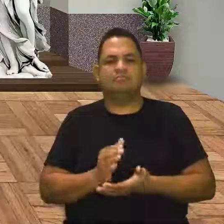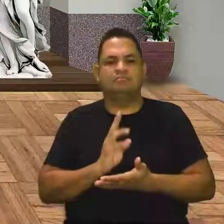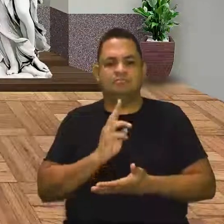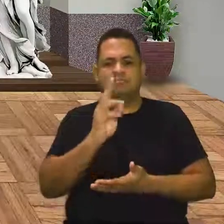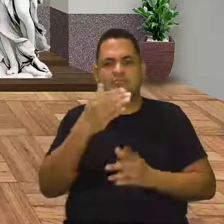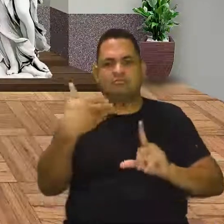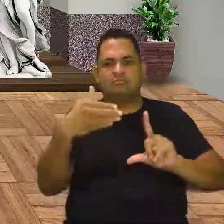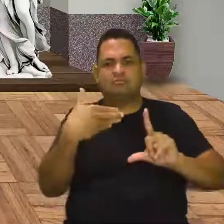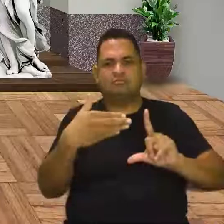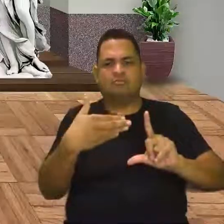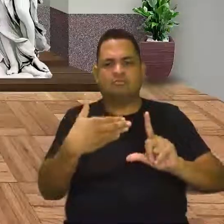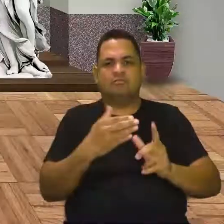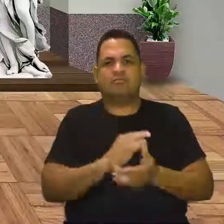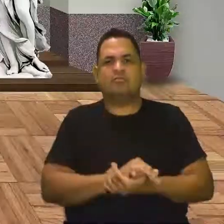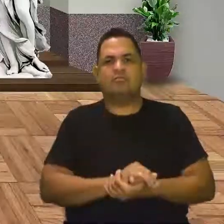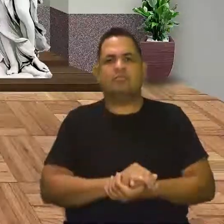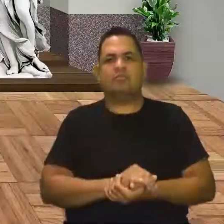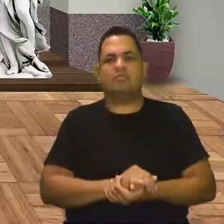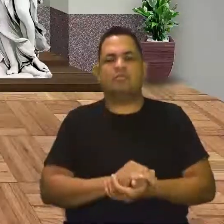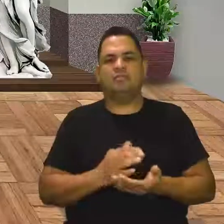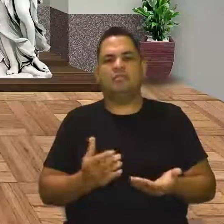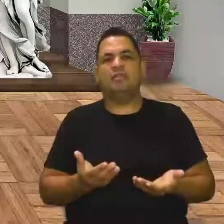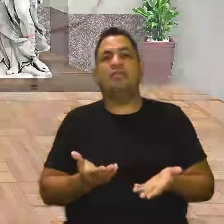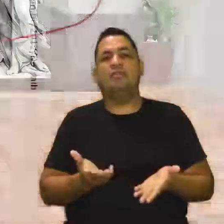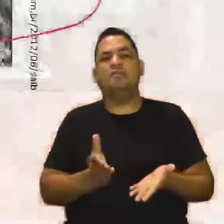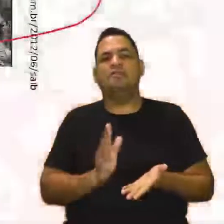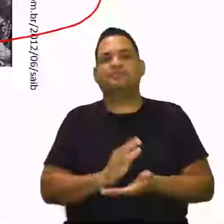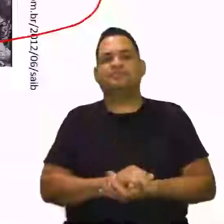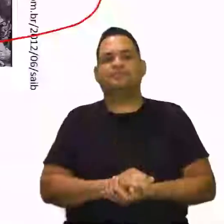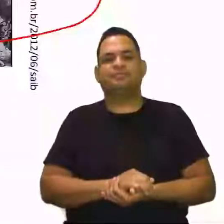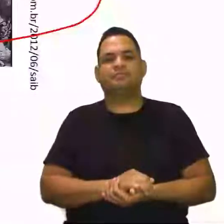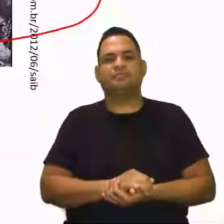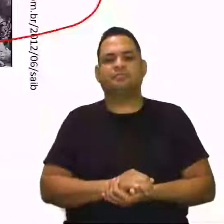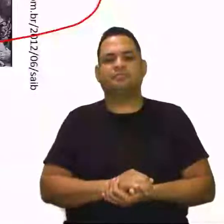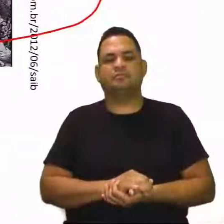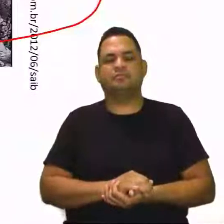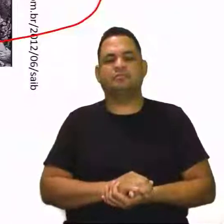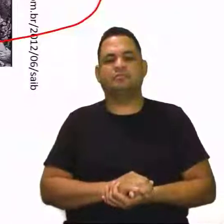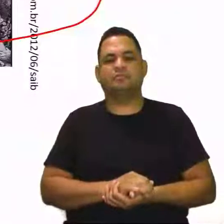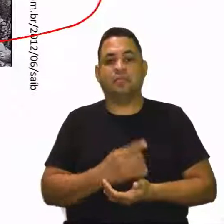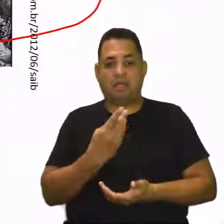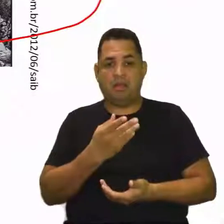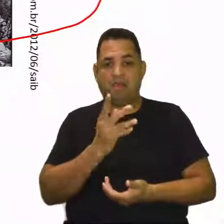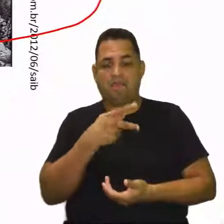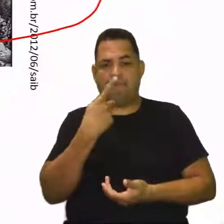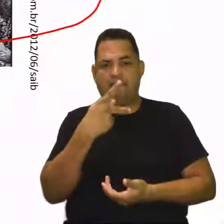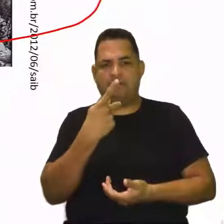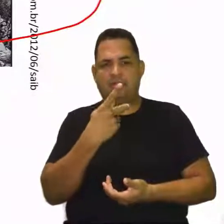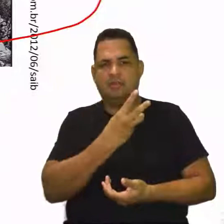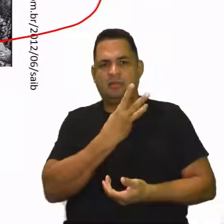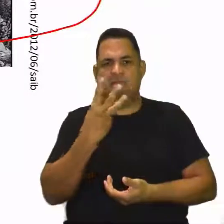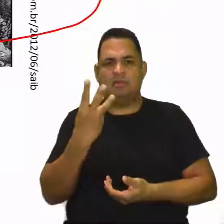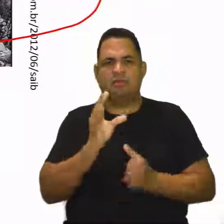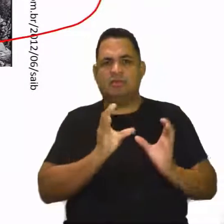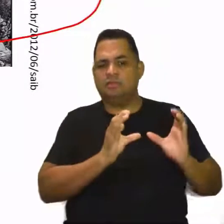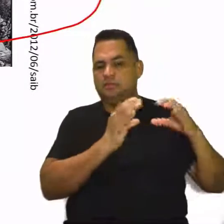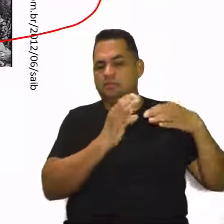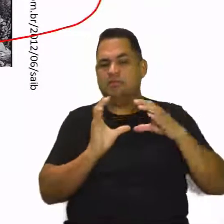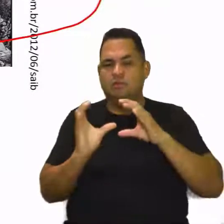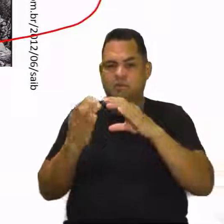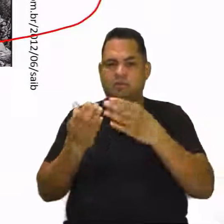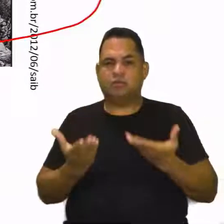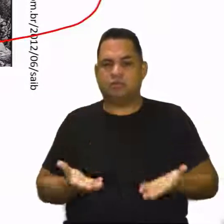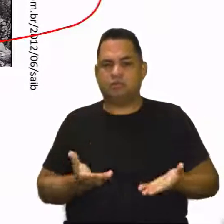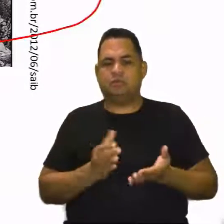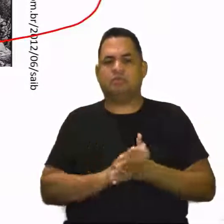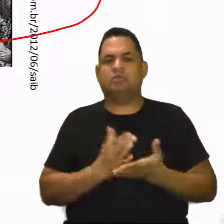quadro. Então, essa daí, joga no quadro. Essa daí, aluno, é o que eu te falei. Essas 3 classes